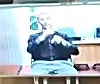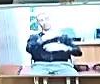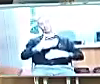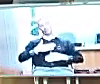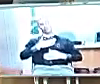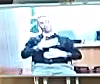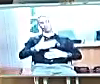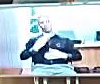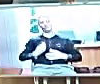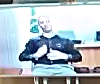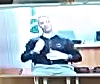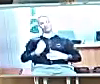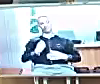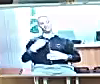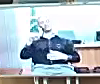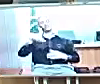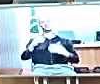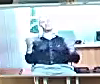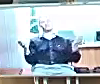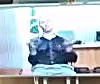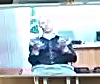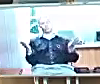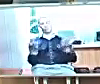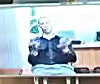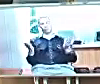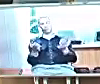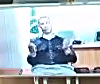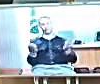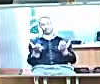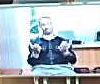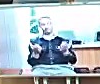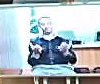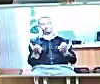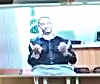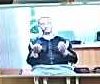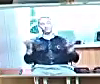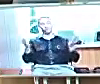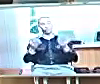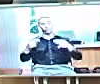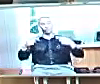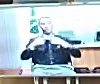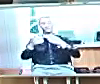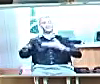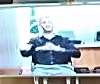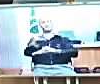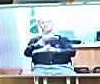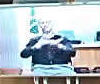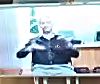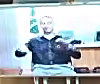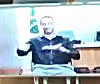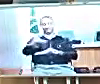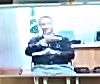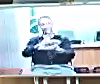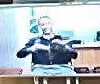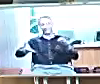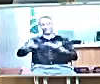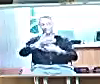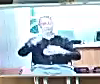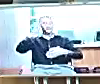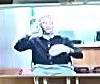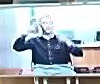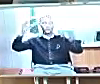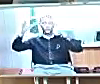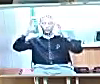que a gente né que a gente tem de estar aqui neste momento que é um momento de partilha é um momento de reflexão